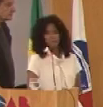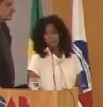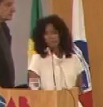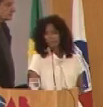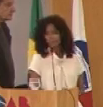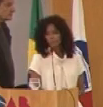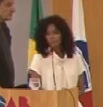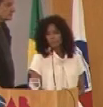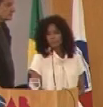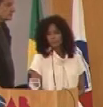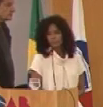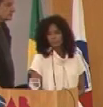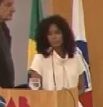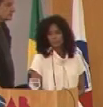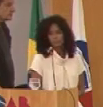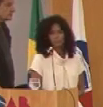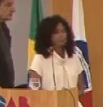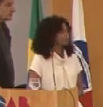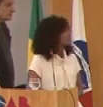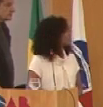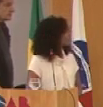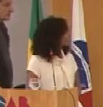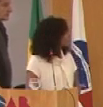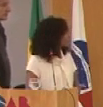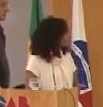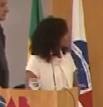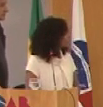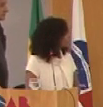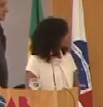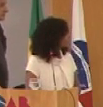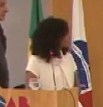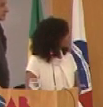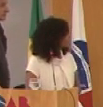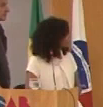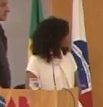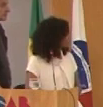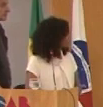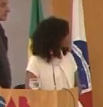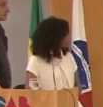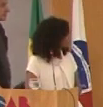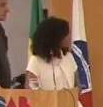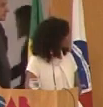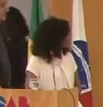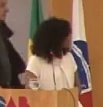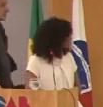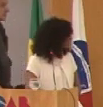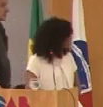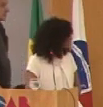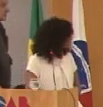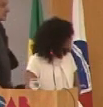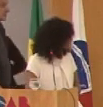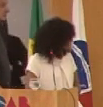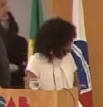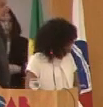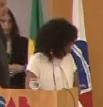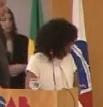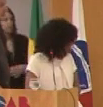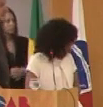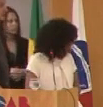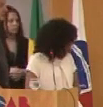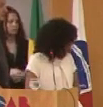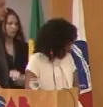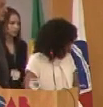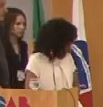física dos comunicadores pode parecer que estamos pleiteando privilégios. Sabemos muito bem que não somos os únicos trabalhadores nesse